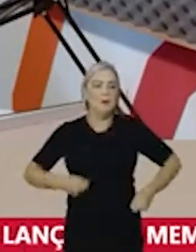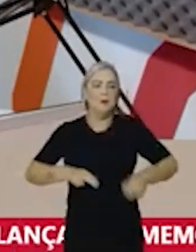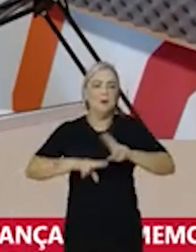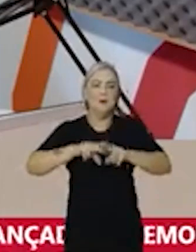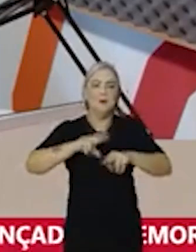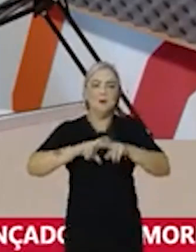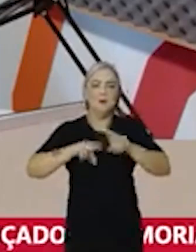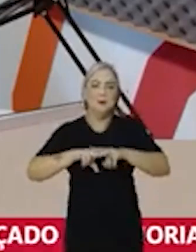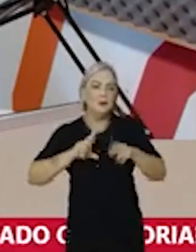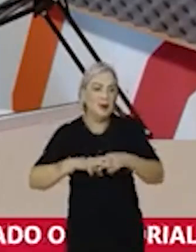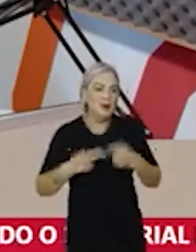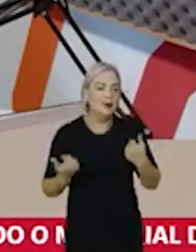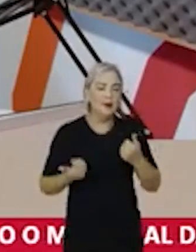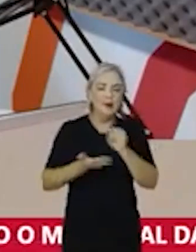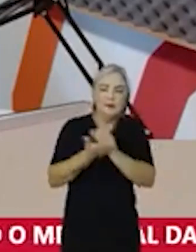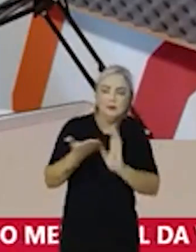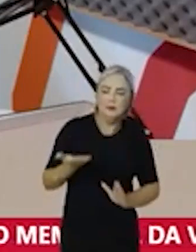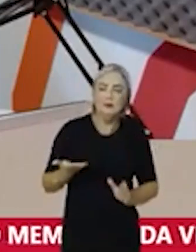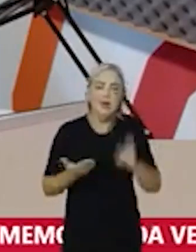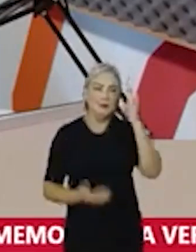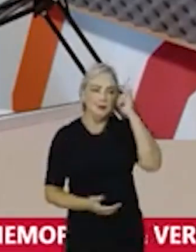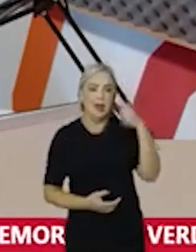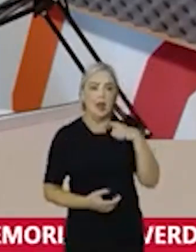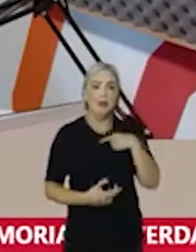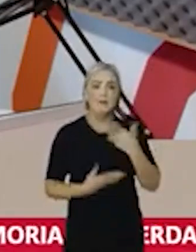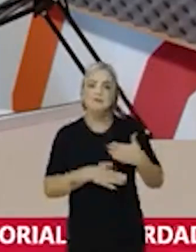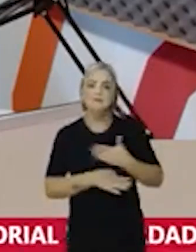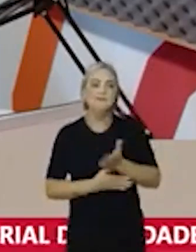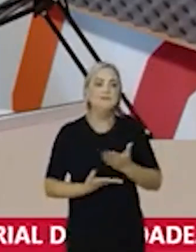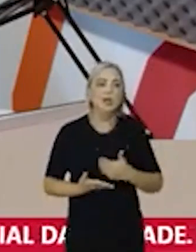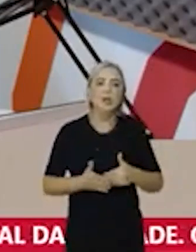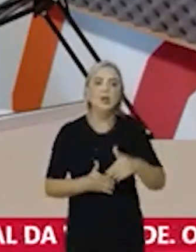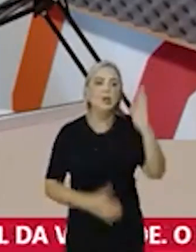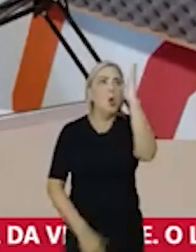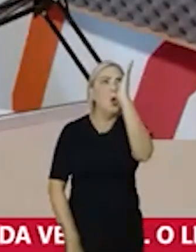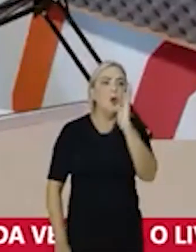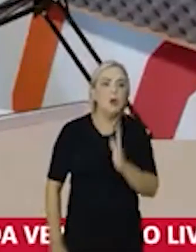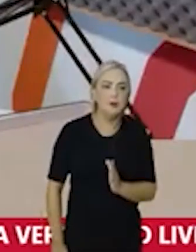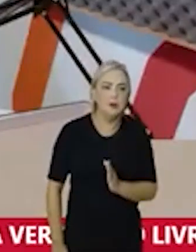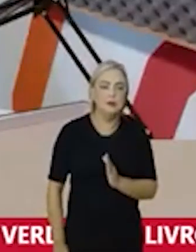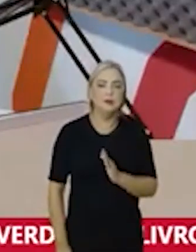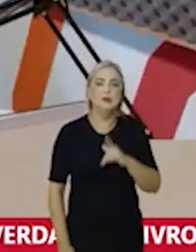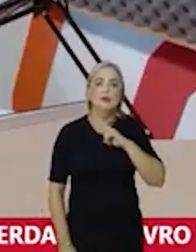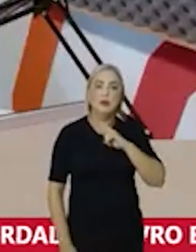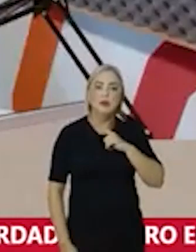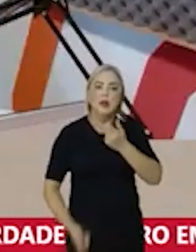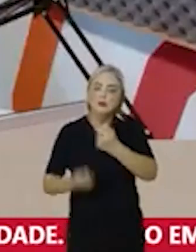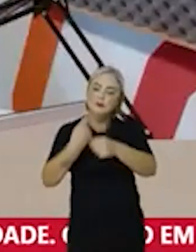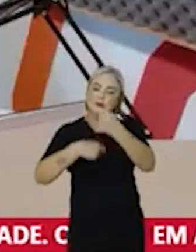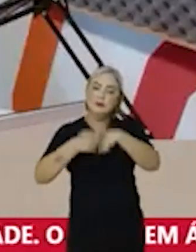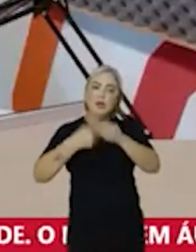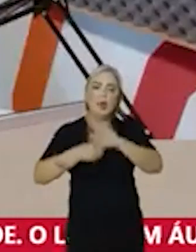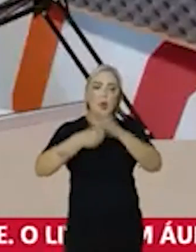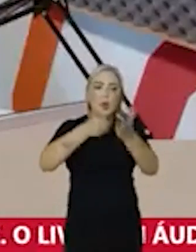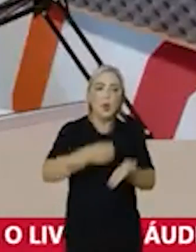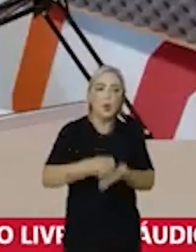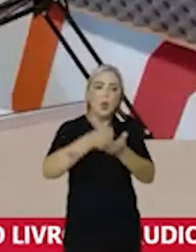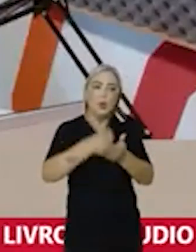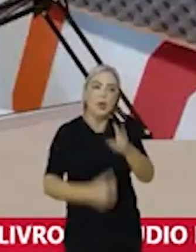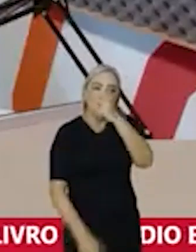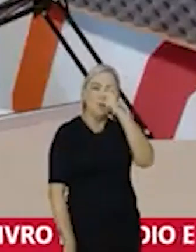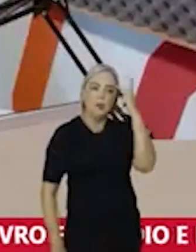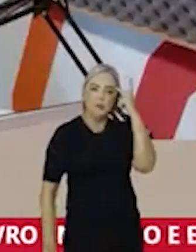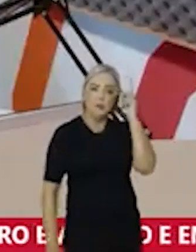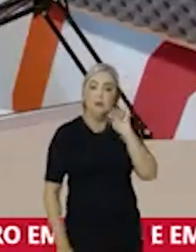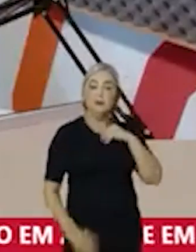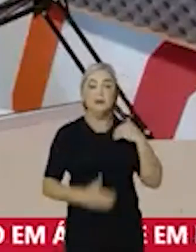celebrações, pequenas atividades culturais que permeiam todo o território brasileiro, geram economia, sustentam pessoas. Então,